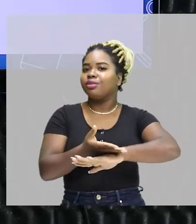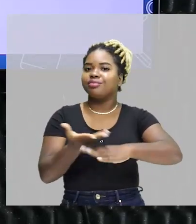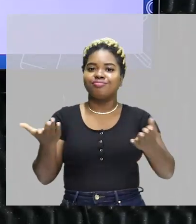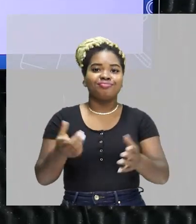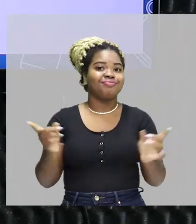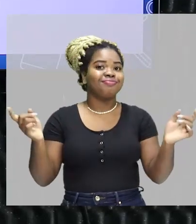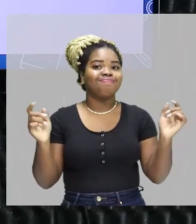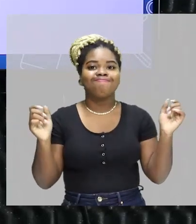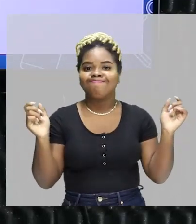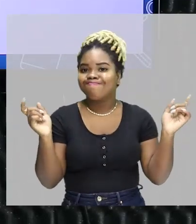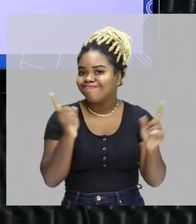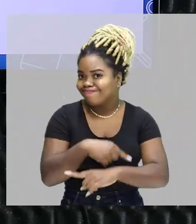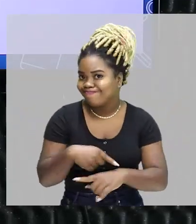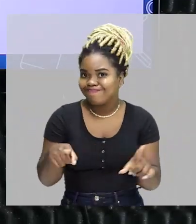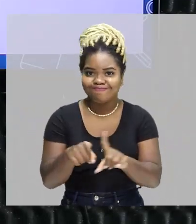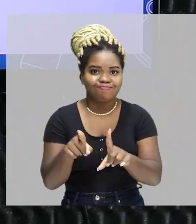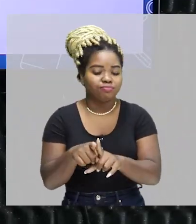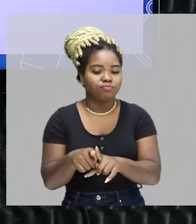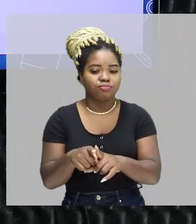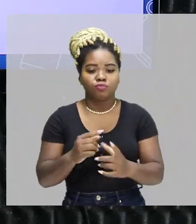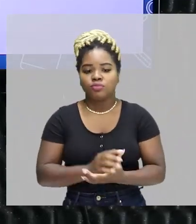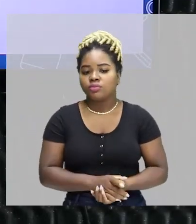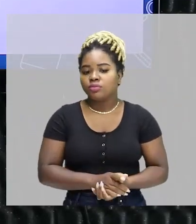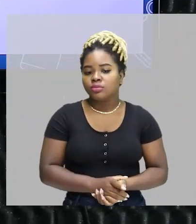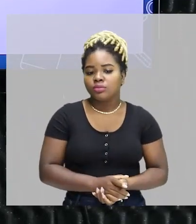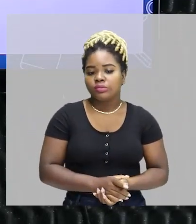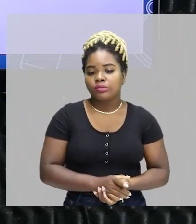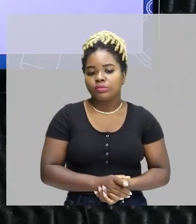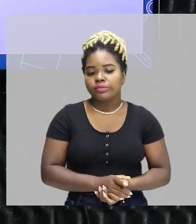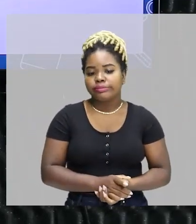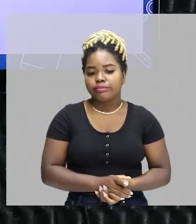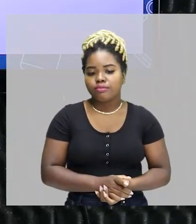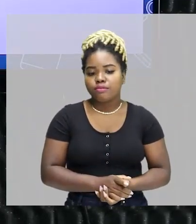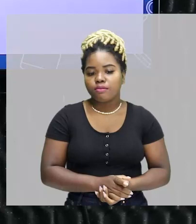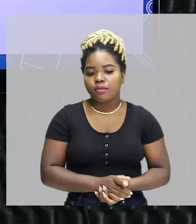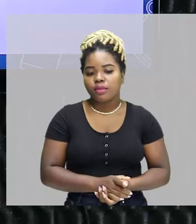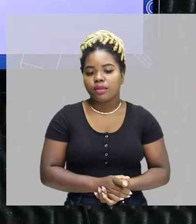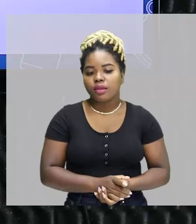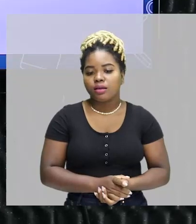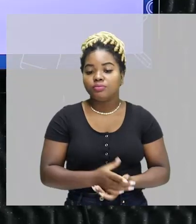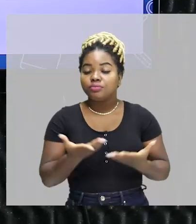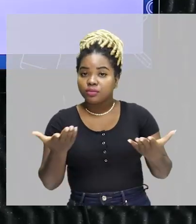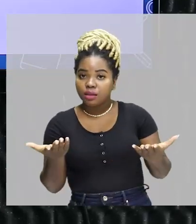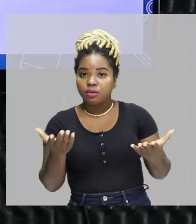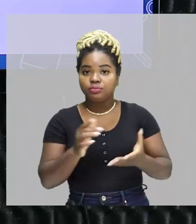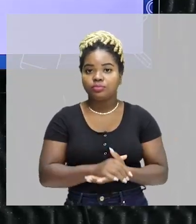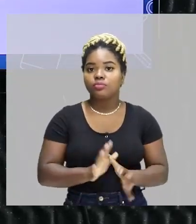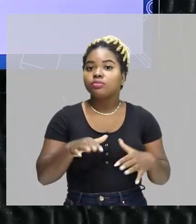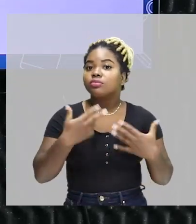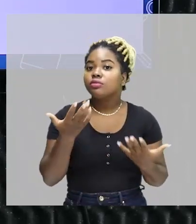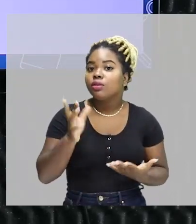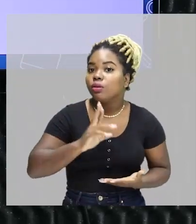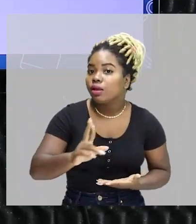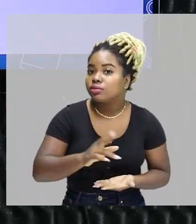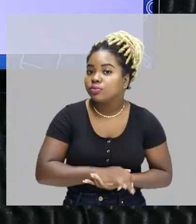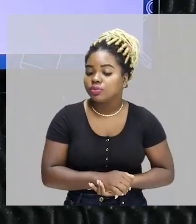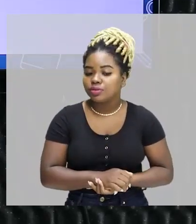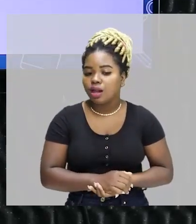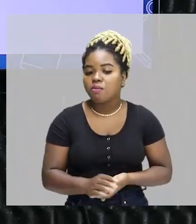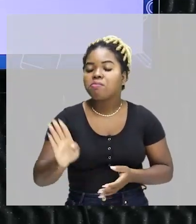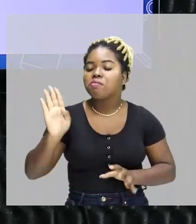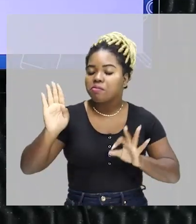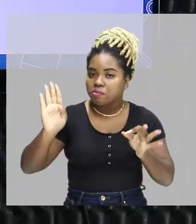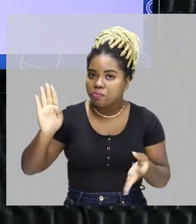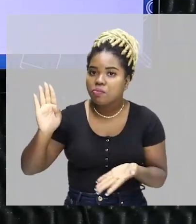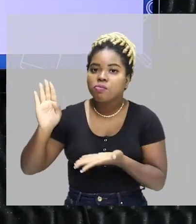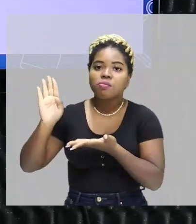não faz muito sentido você marcar, portanto, a contemporânea também. Então eu vou te dar uma sugestão bem legal sobre isso. Marque a letra